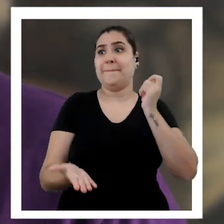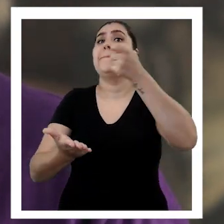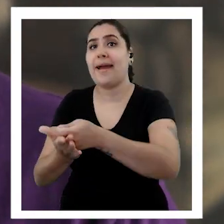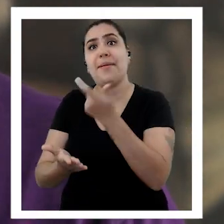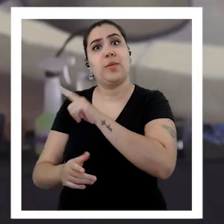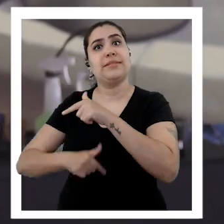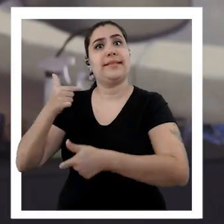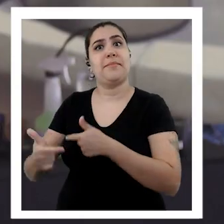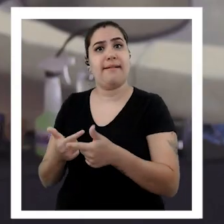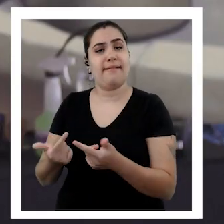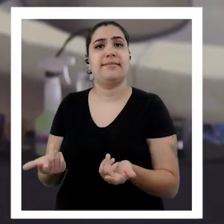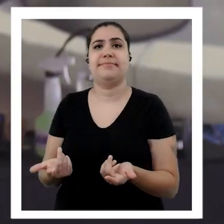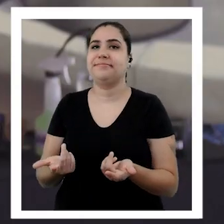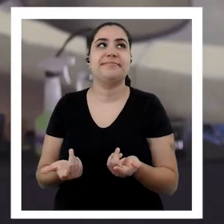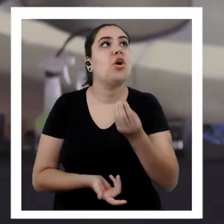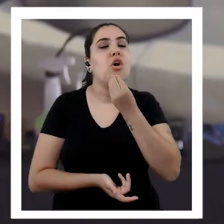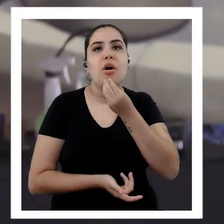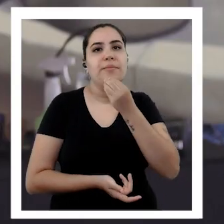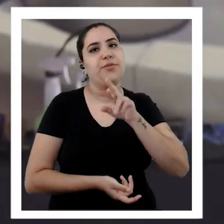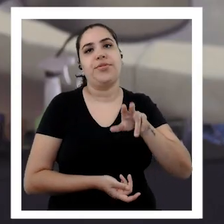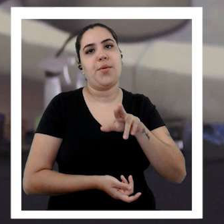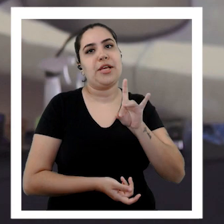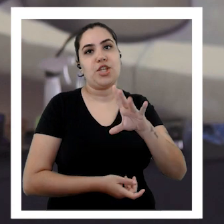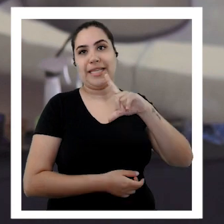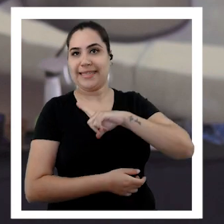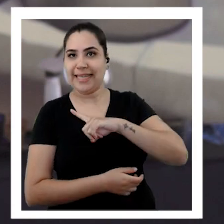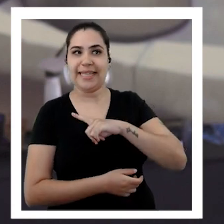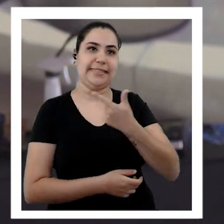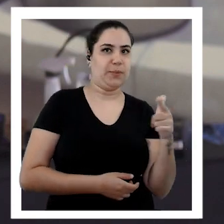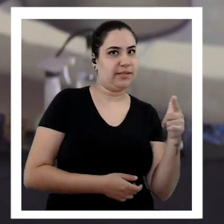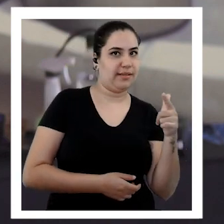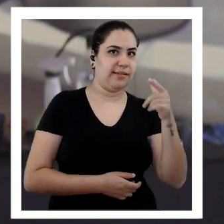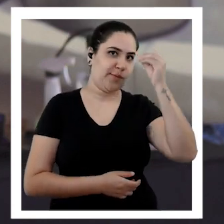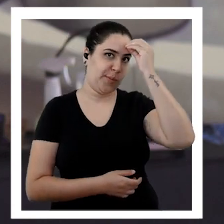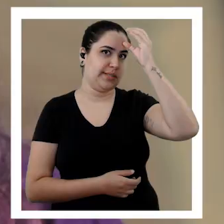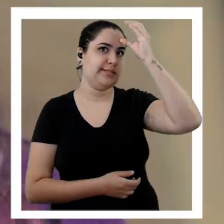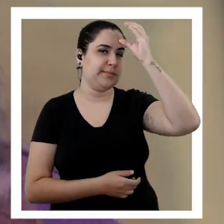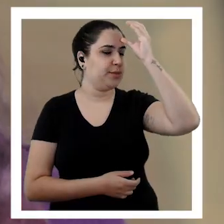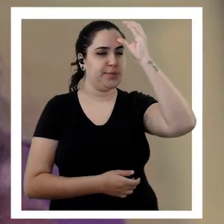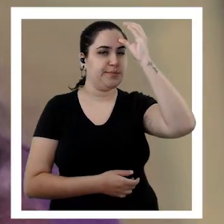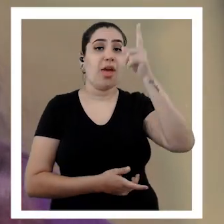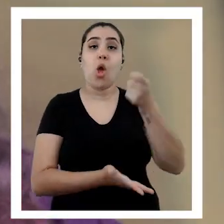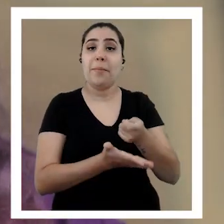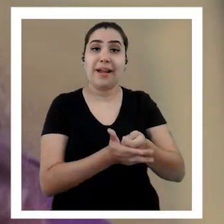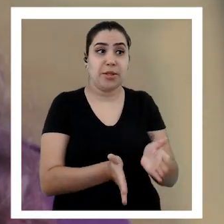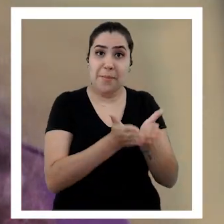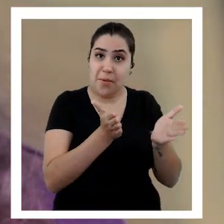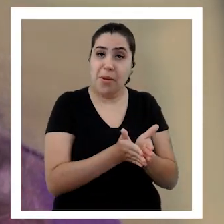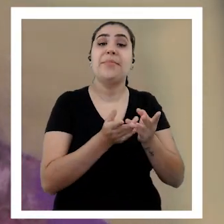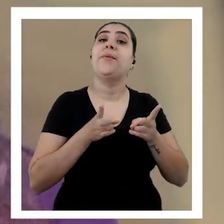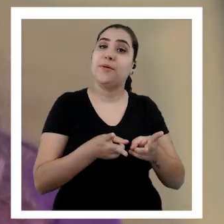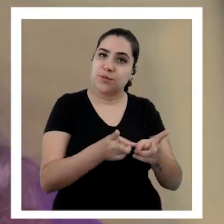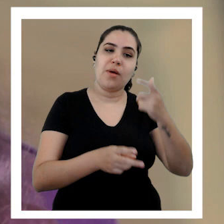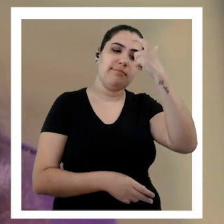pagando para trabalhar. Ou seja, fica muito óbvio que não é sobre ter ou não ter conhecimento. É sobre obrigar o